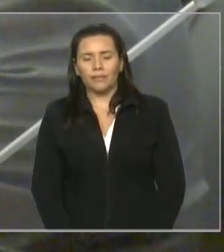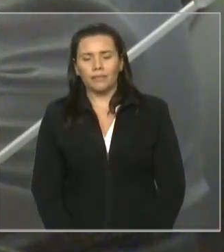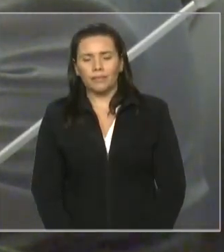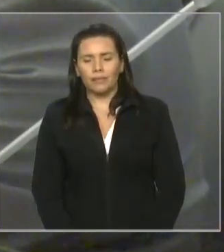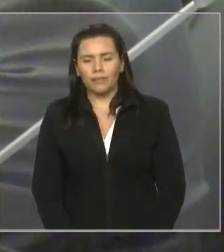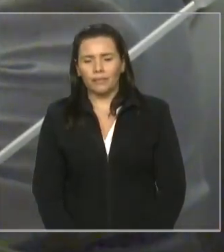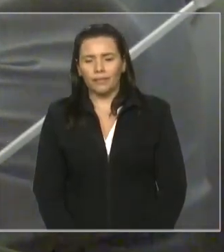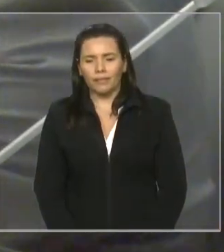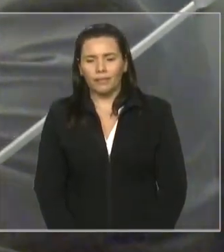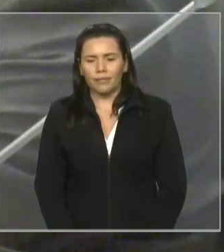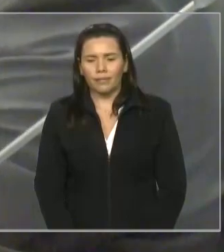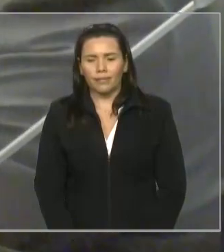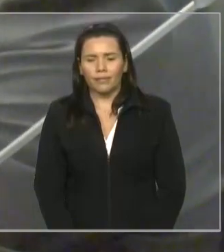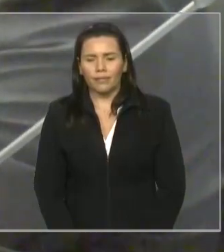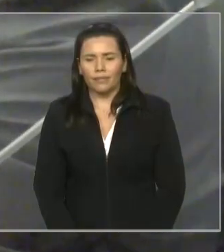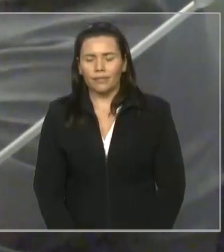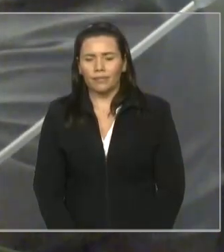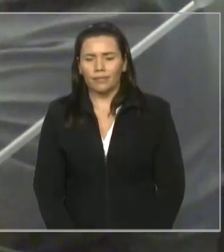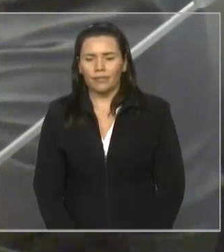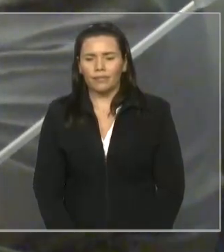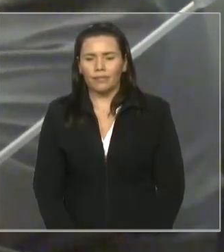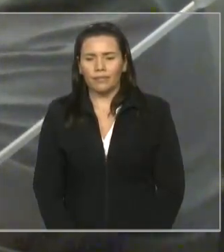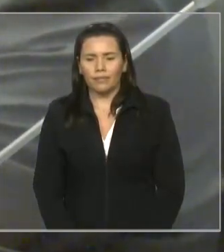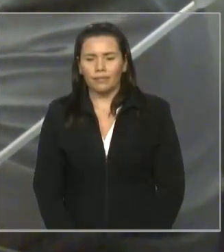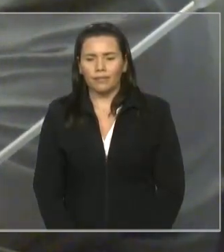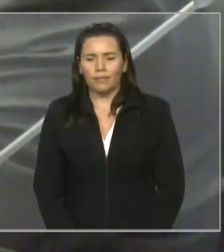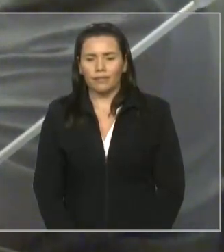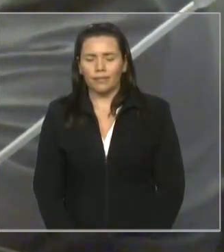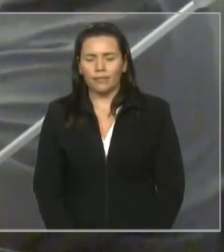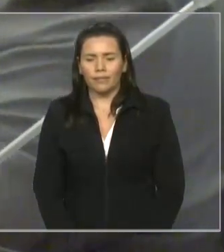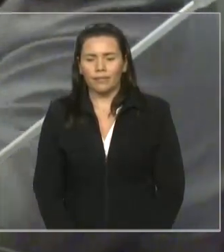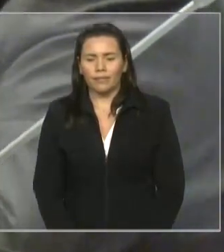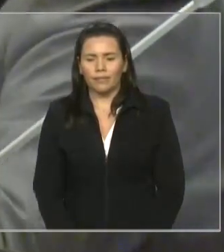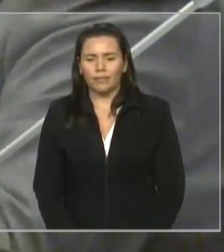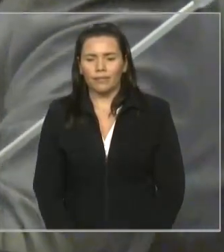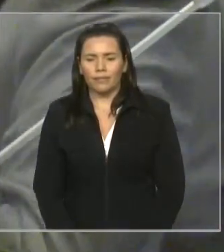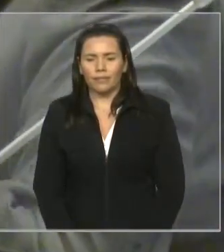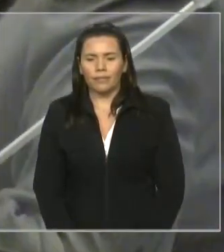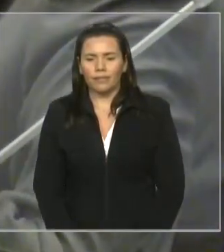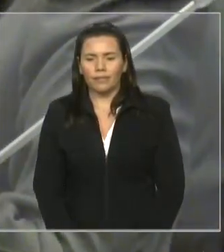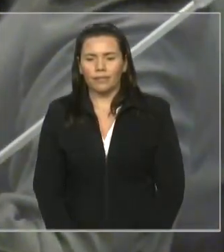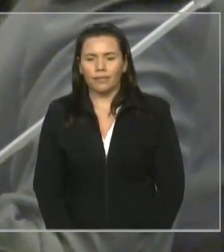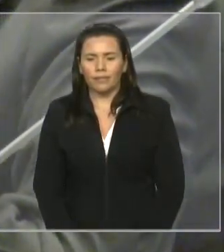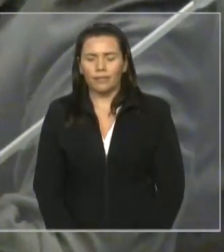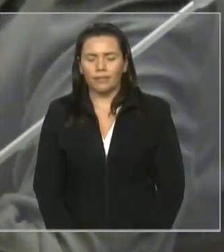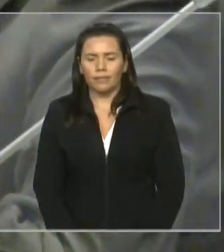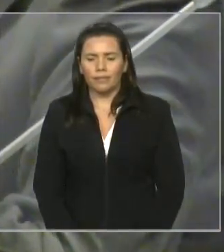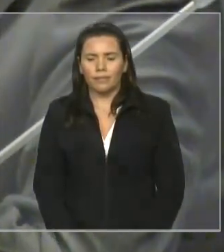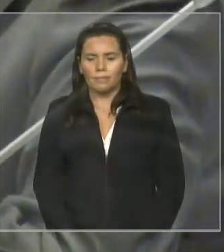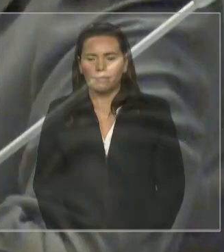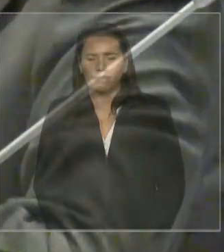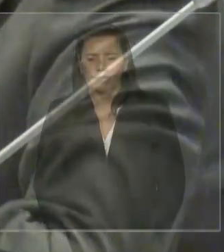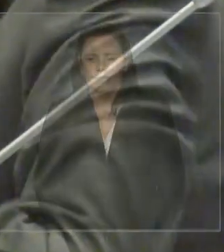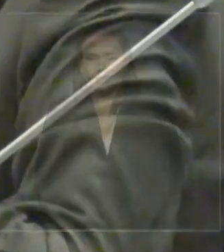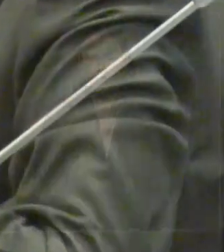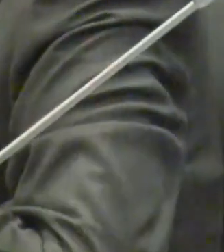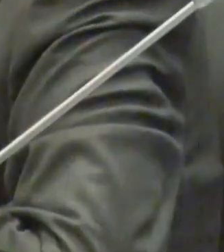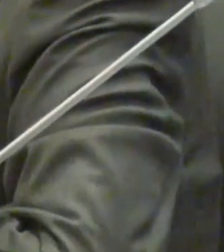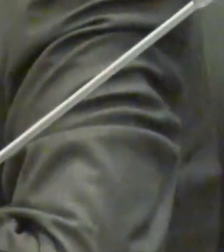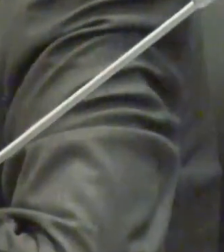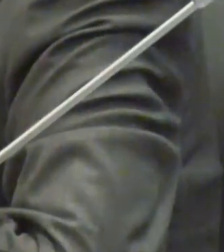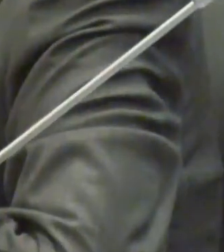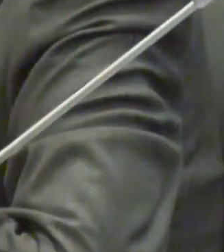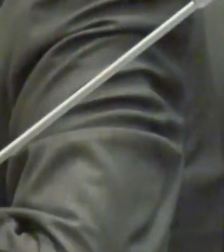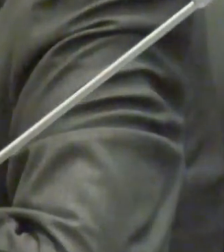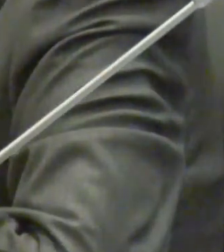E o que acontece em relação aos jumentos é que a PRF, segundo o depoimento em audiência pública